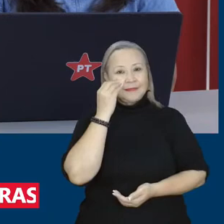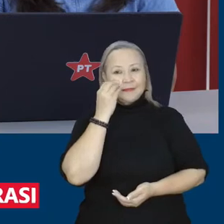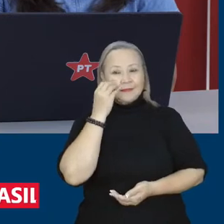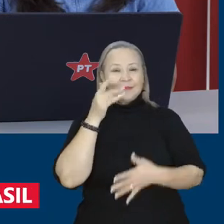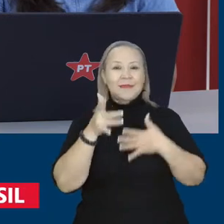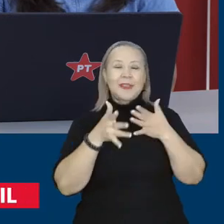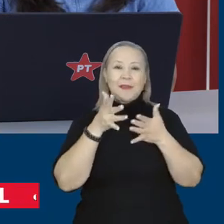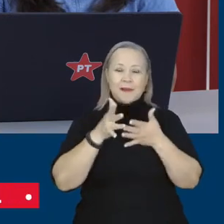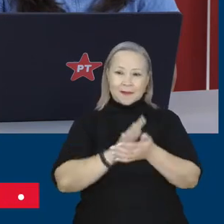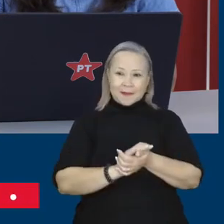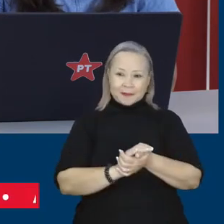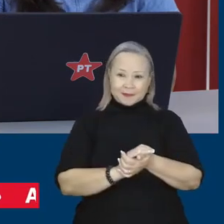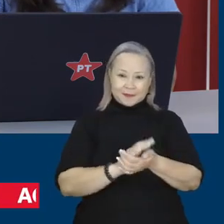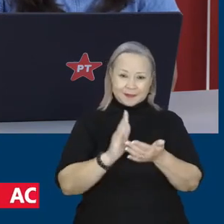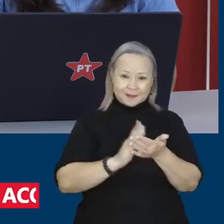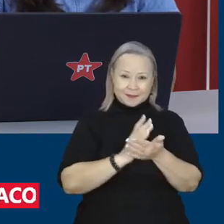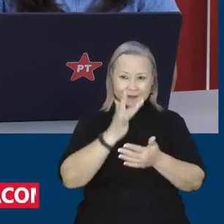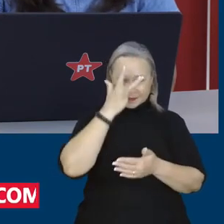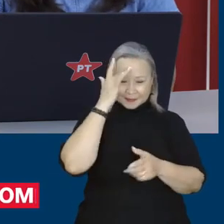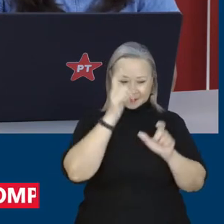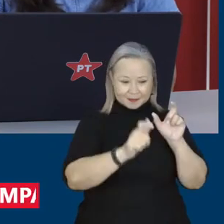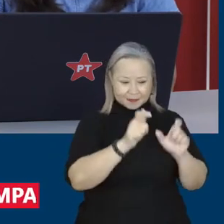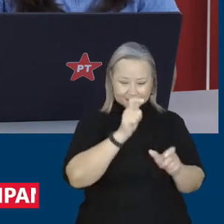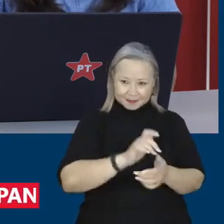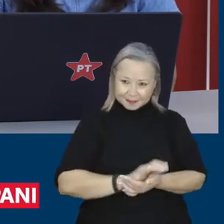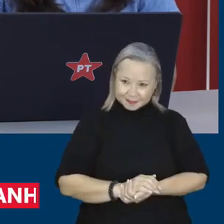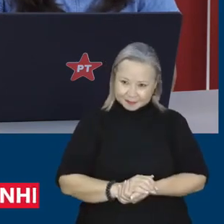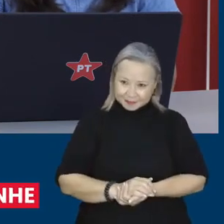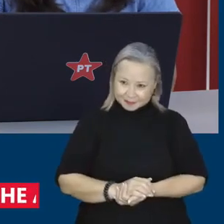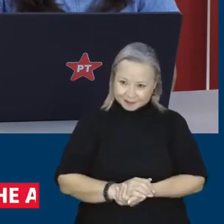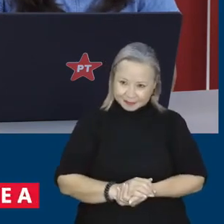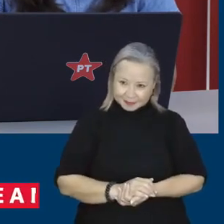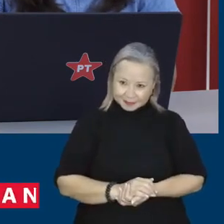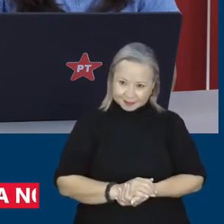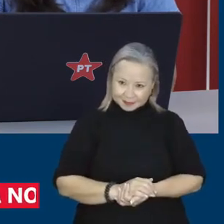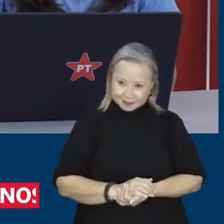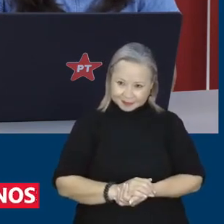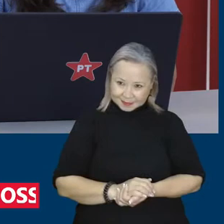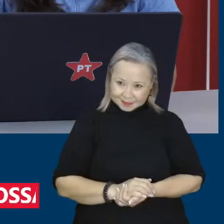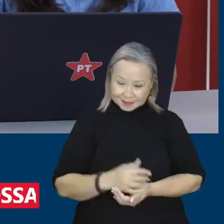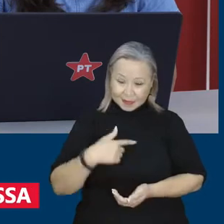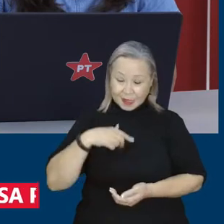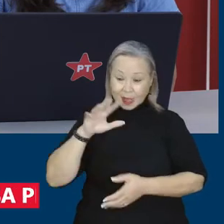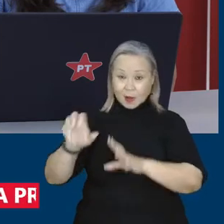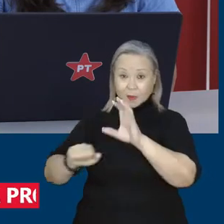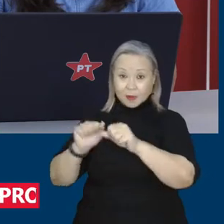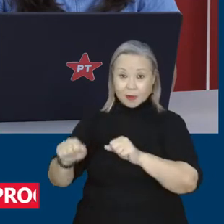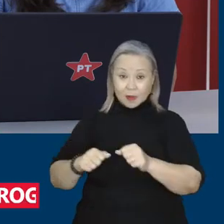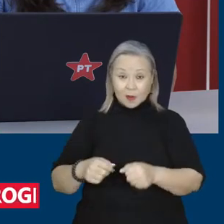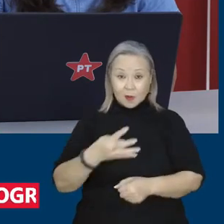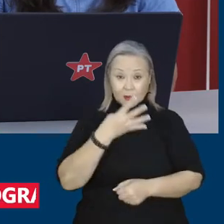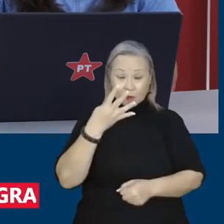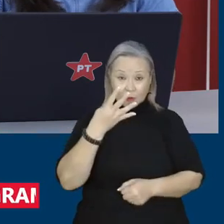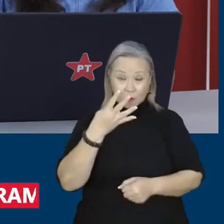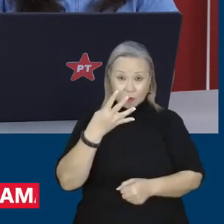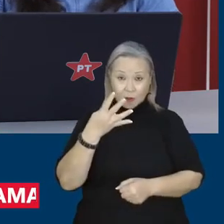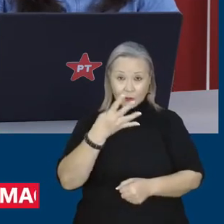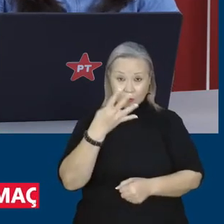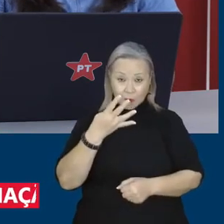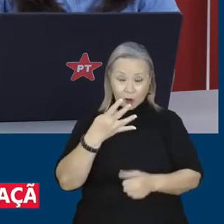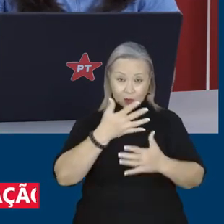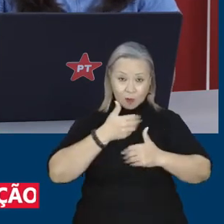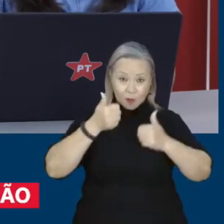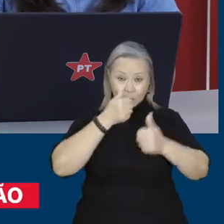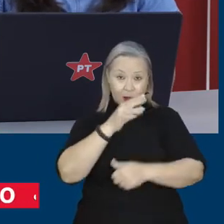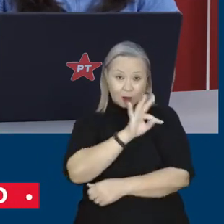eu diga que algumas pessoas perguntam tá lá na transição eu peguei quatro do mesmo melhor os técnicos do meu